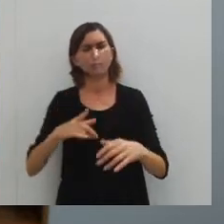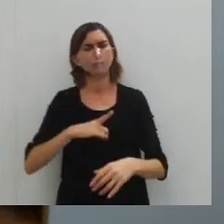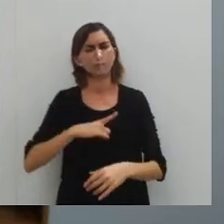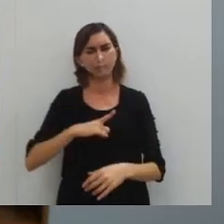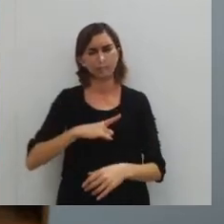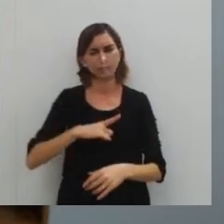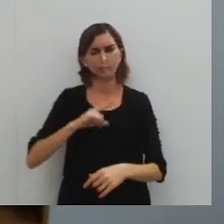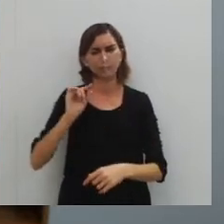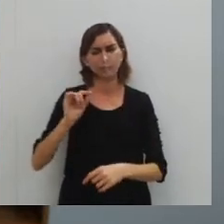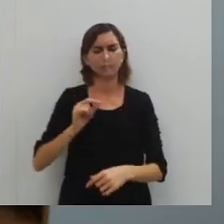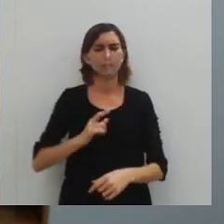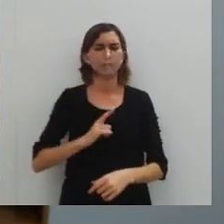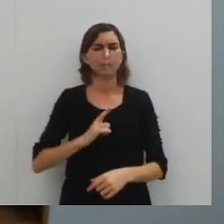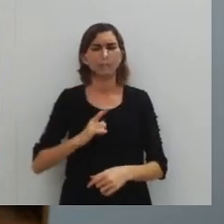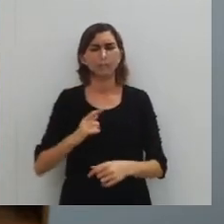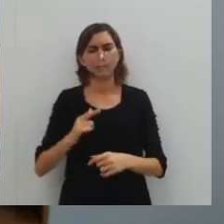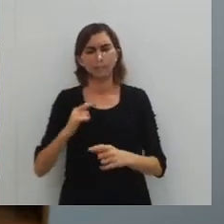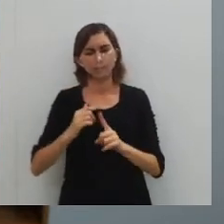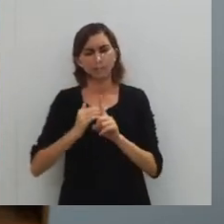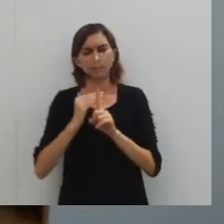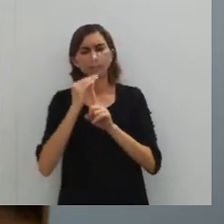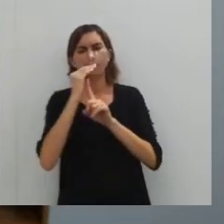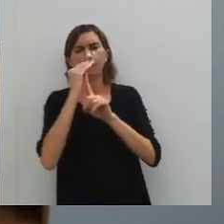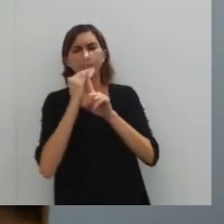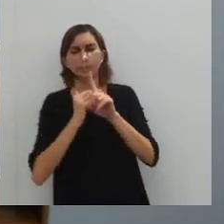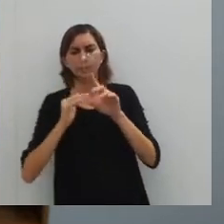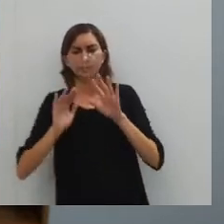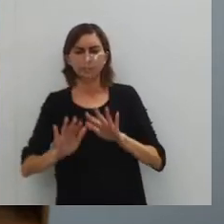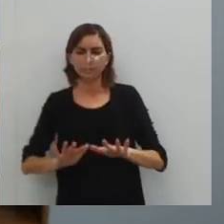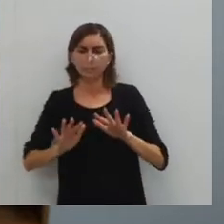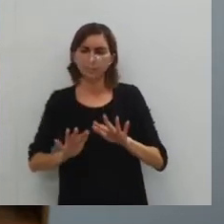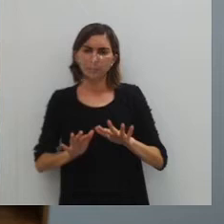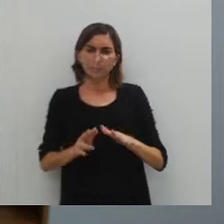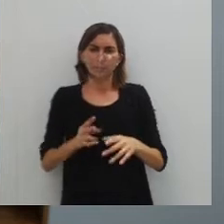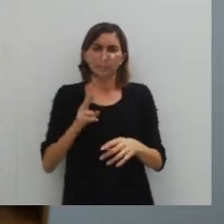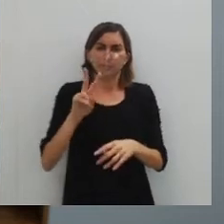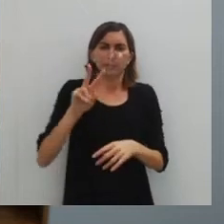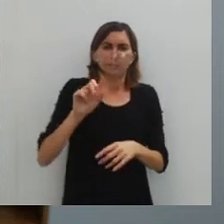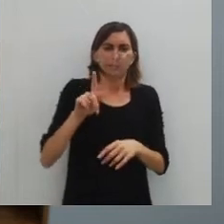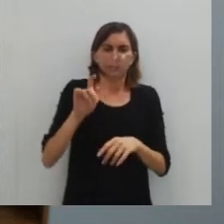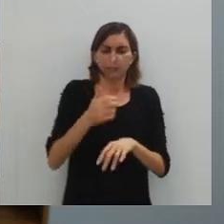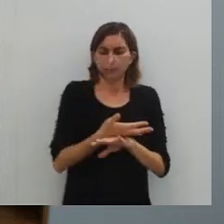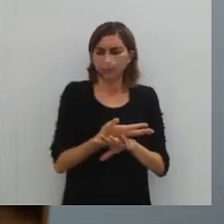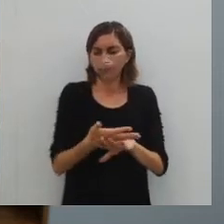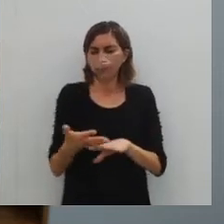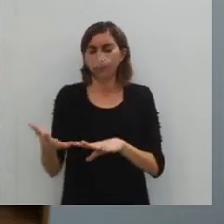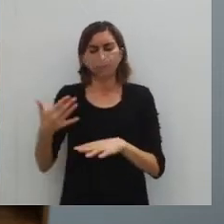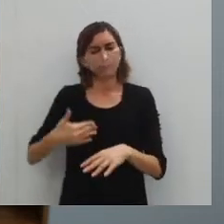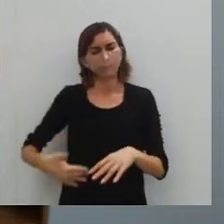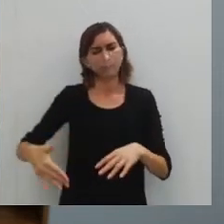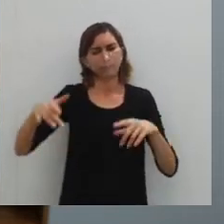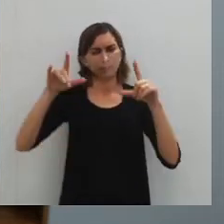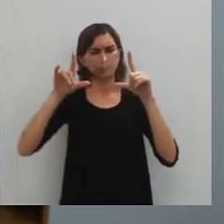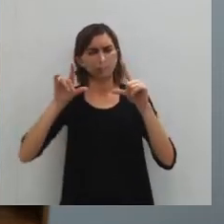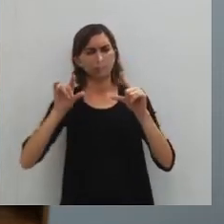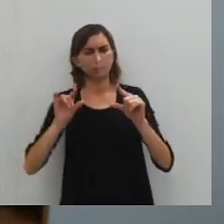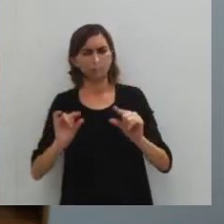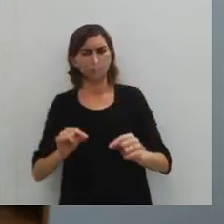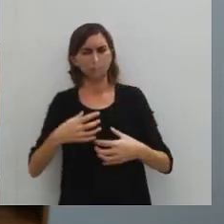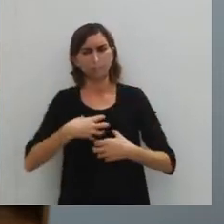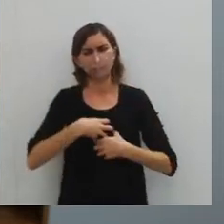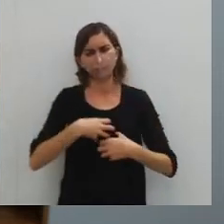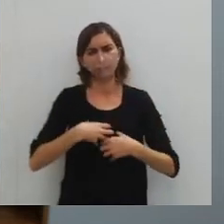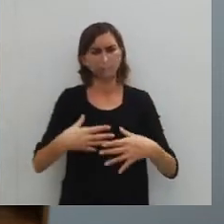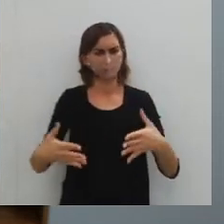tendem a ter uma temperatura mais amena, porque a vegetação ela vai amenizar a sensação